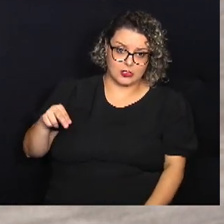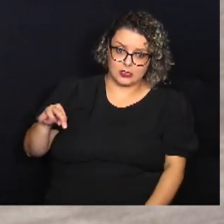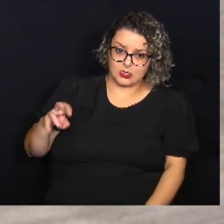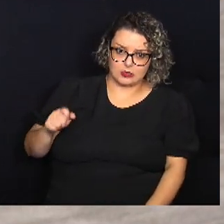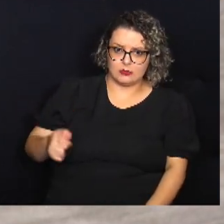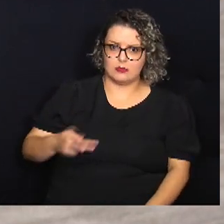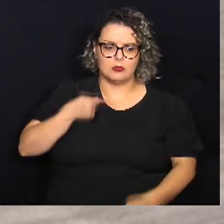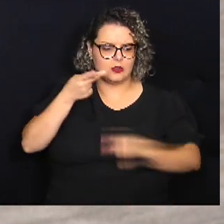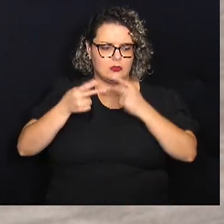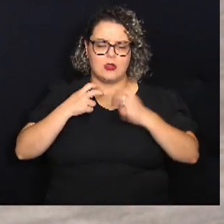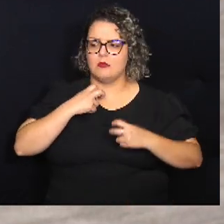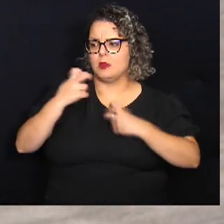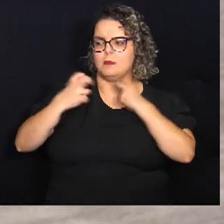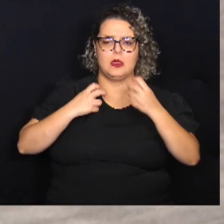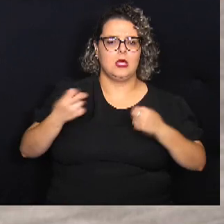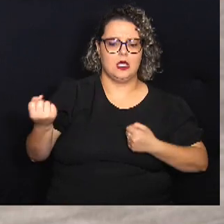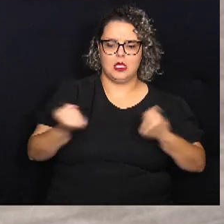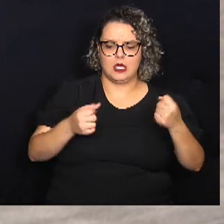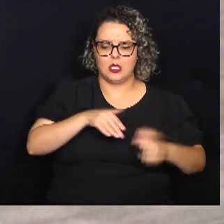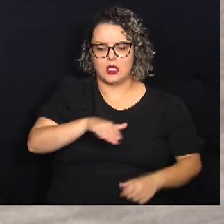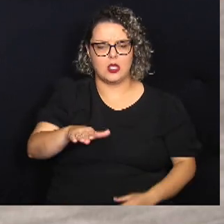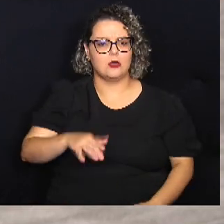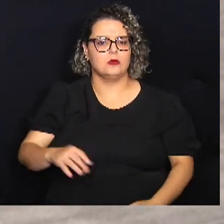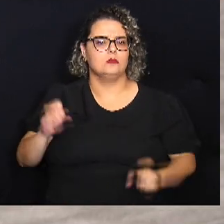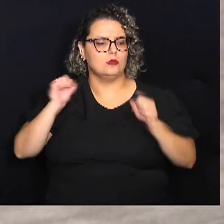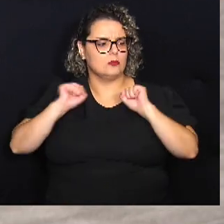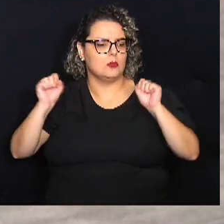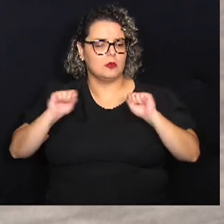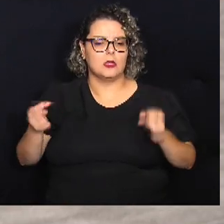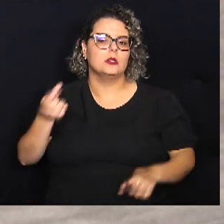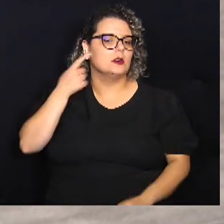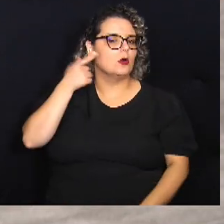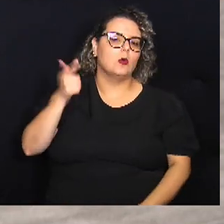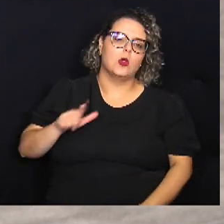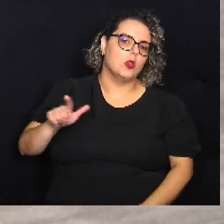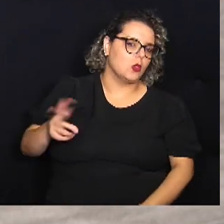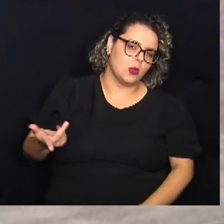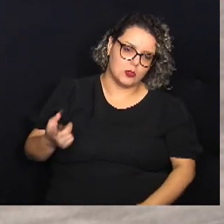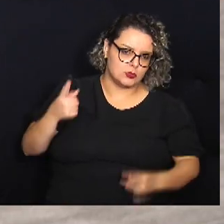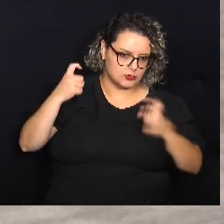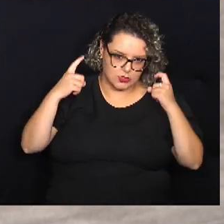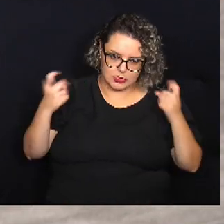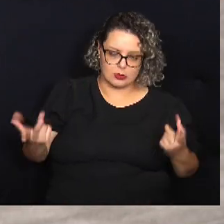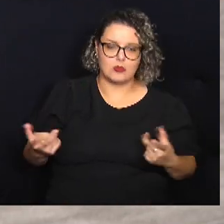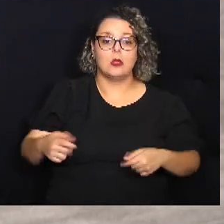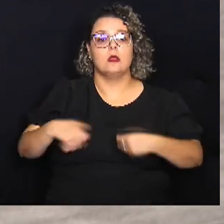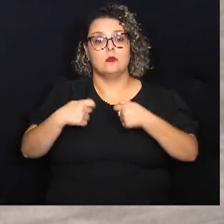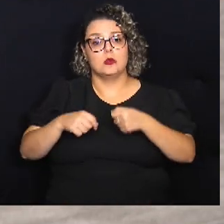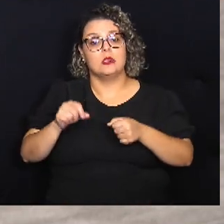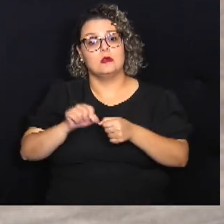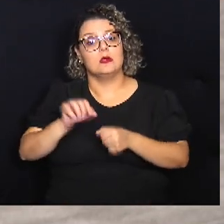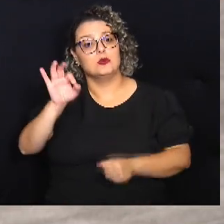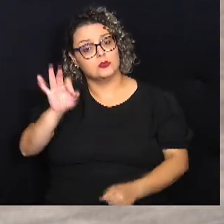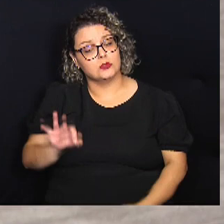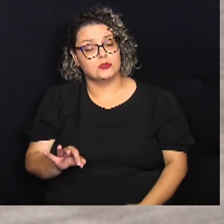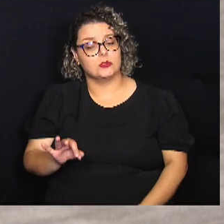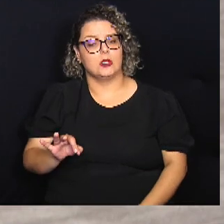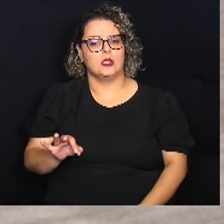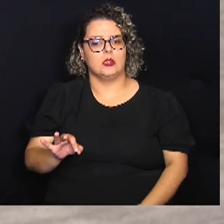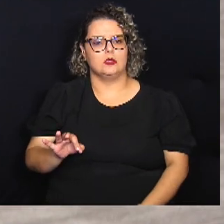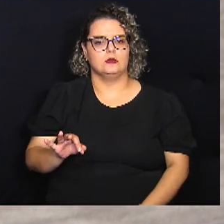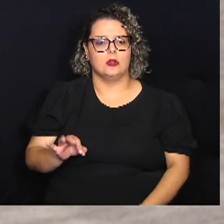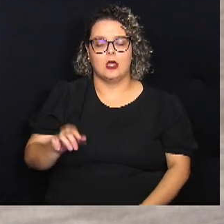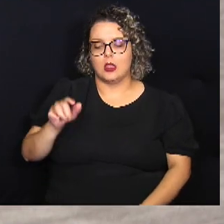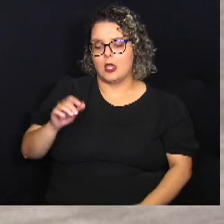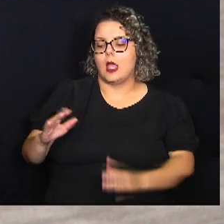falando alto, carro passando nas ruas, então automaticamente vai dar alto. Então eles têm que fazer da forma correta, ir até a